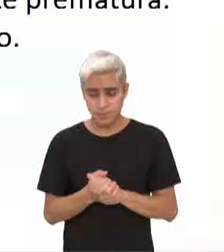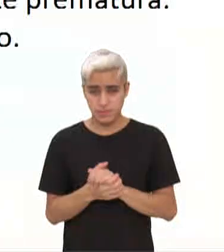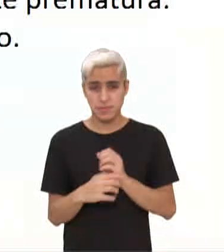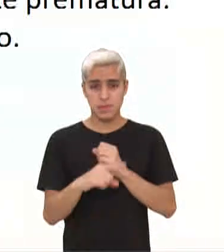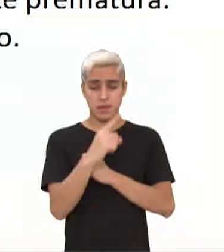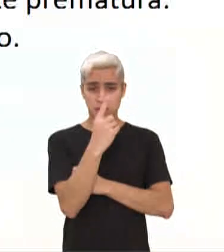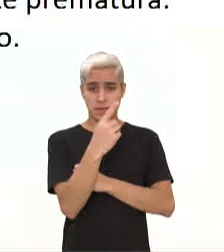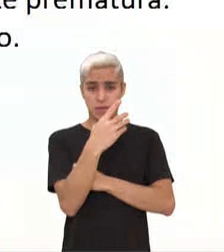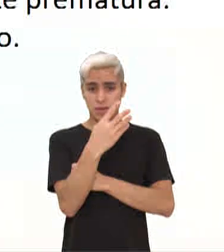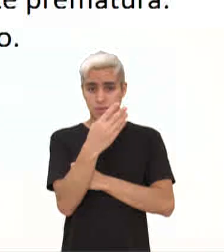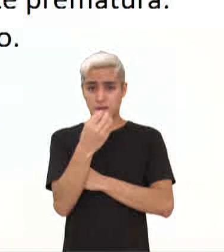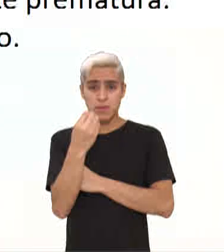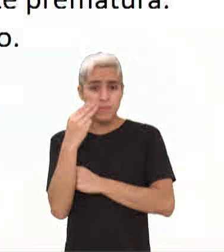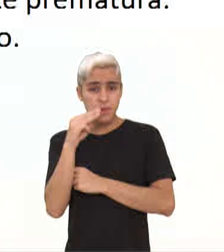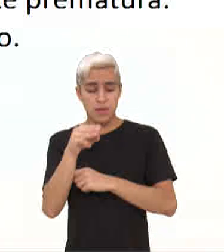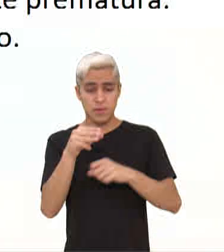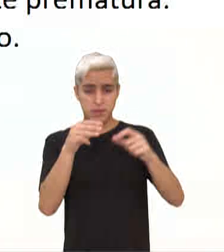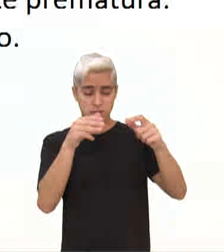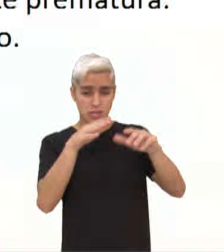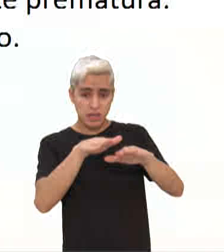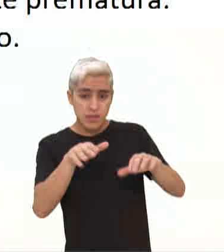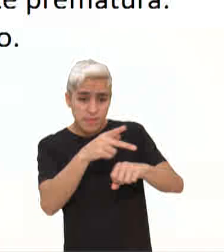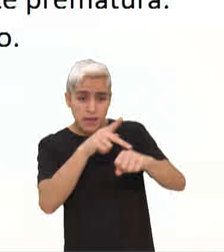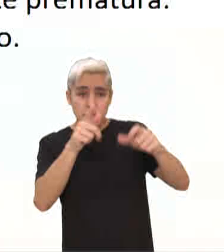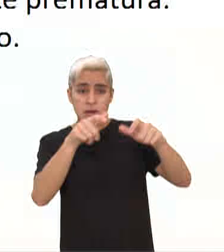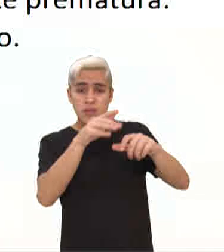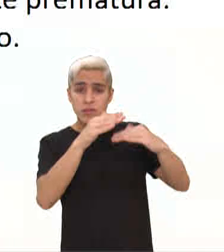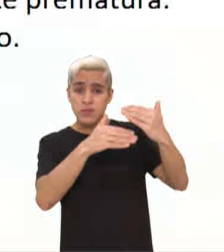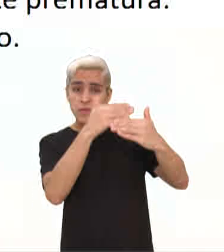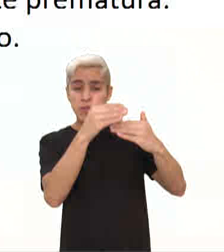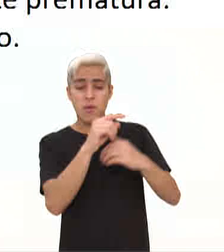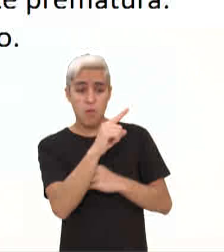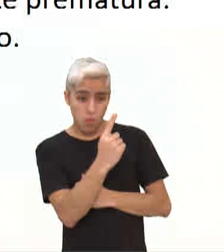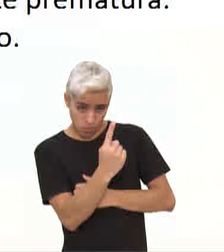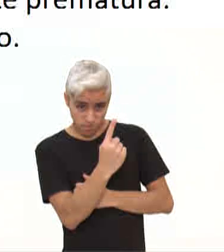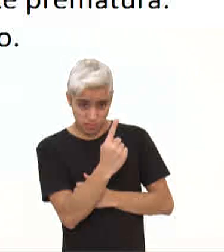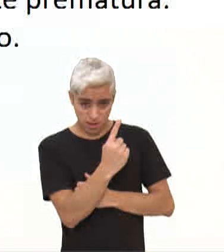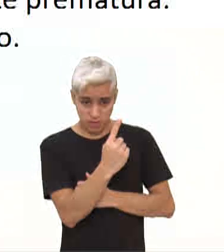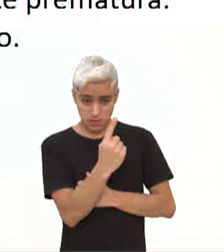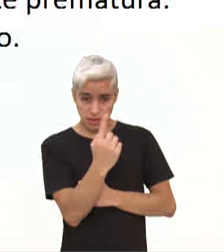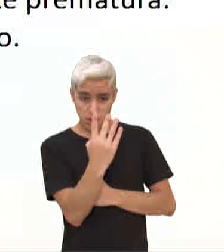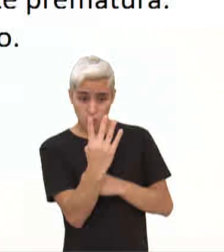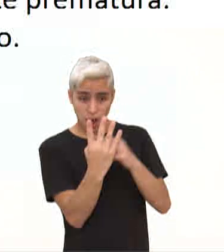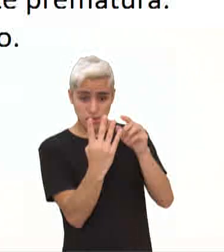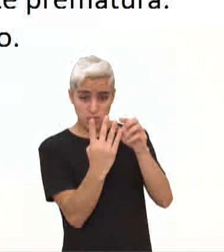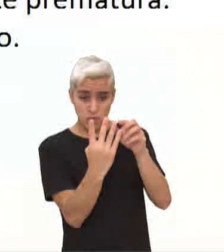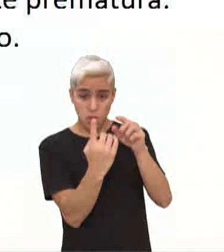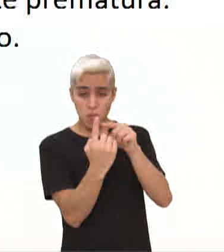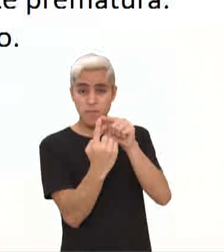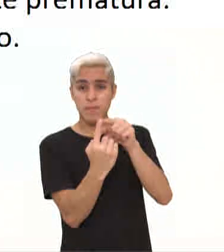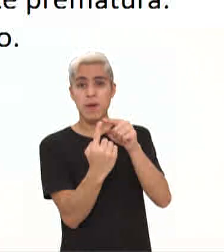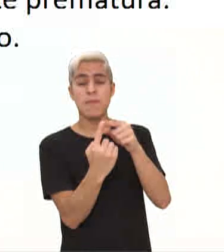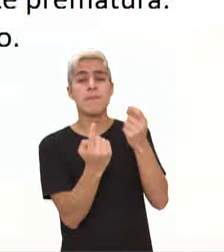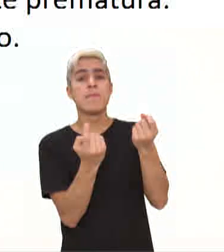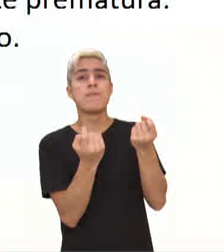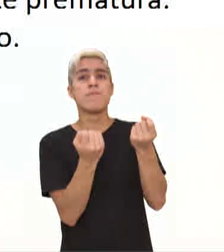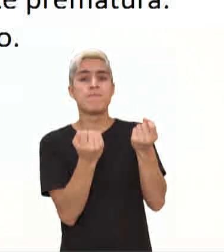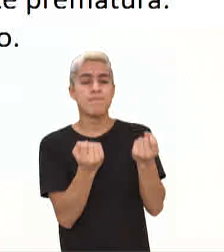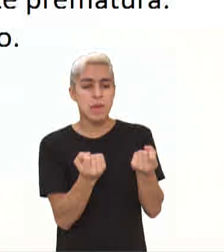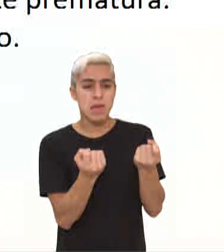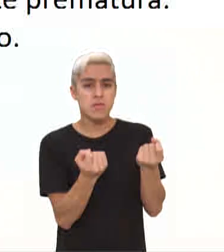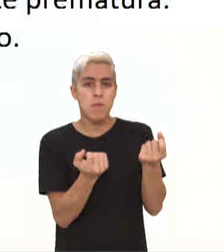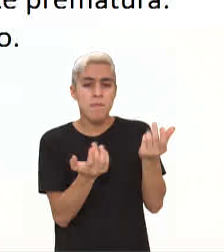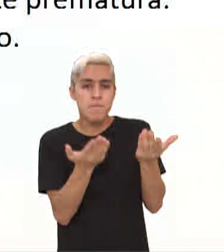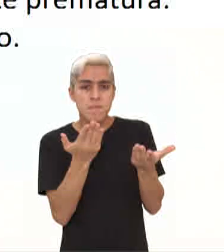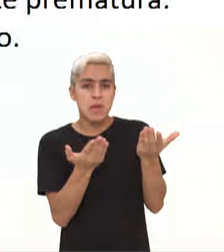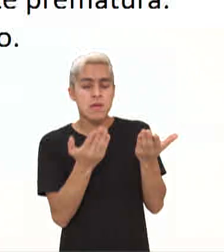de crianças em países em desenvolvimento, uma a cada 4 com menos de 5 anos estão abaixo do peso e correndo graves